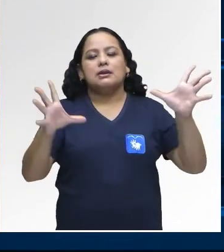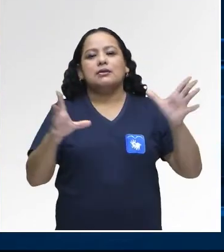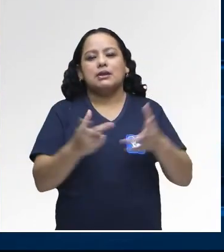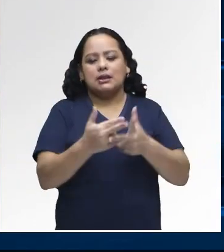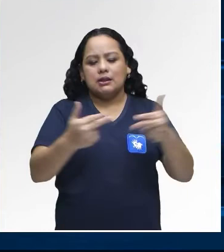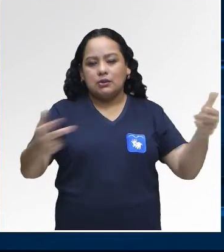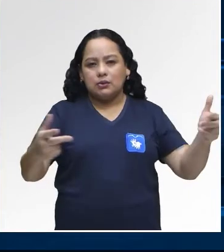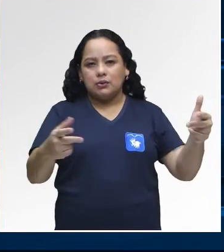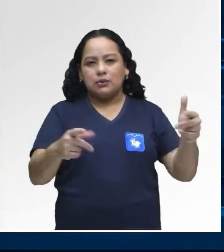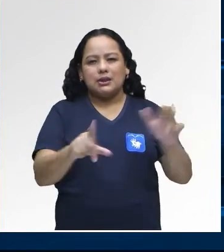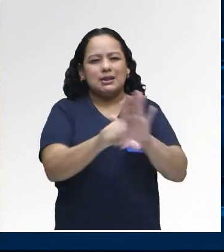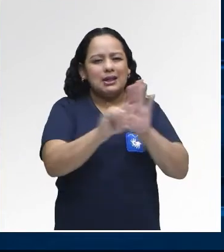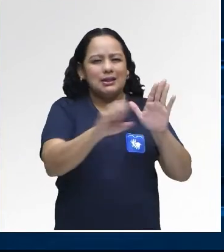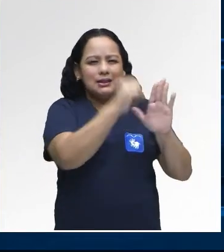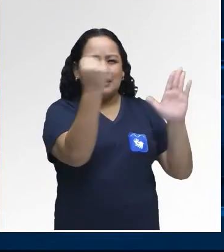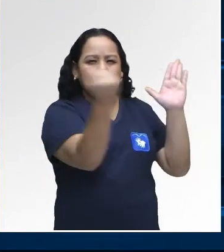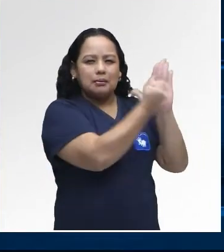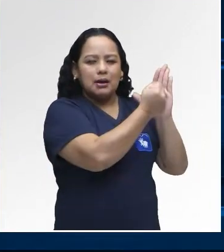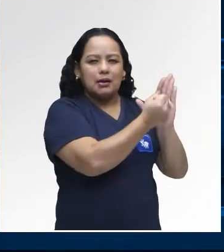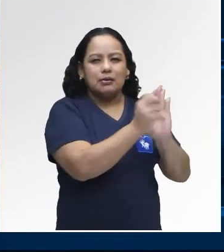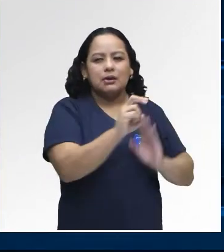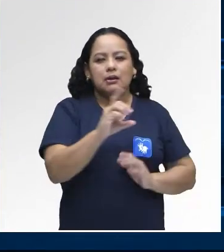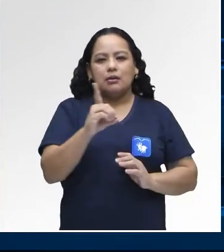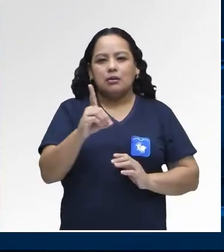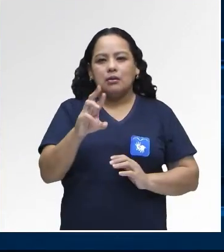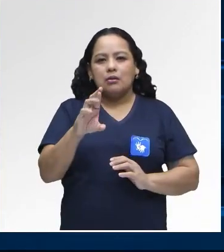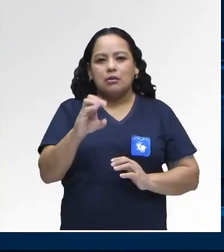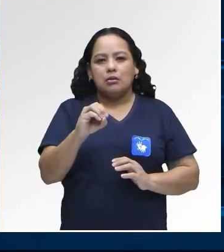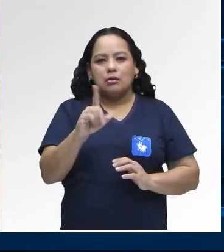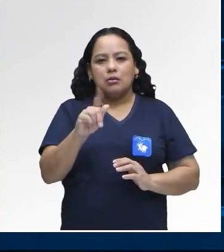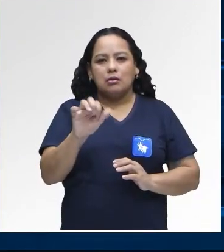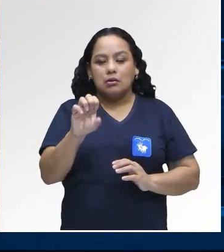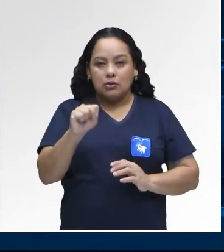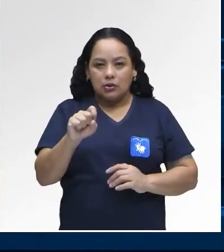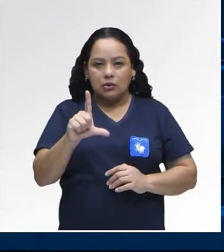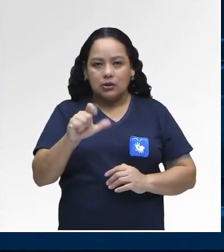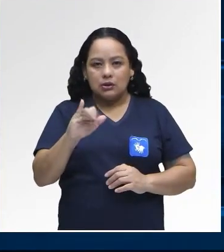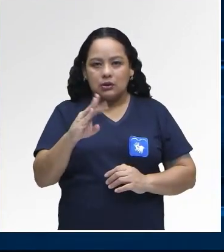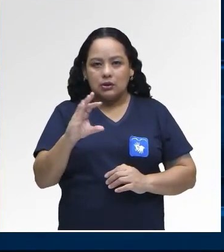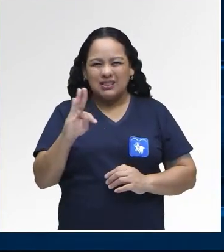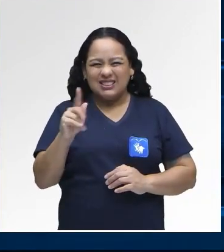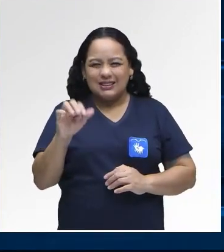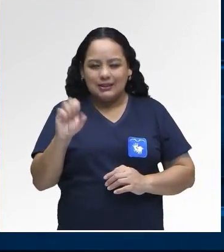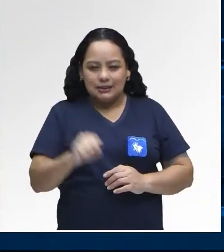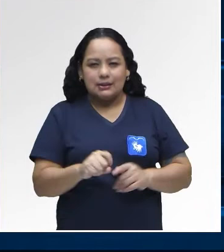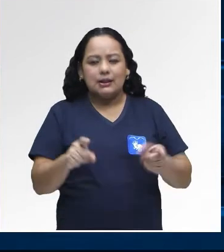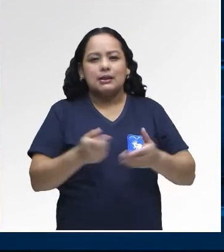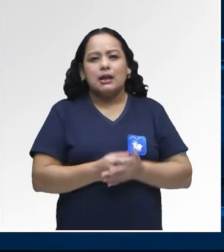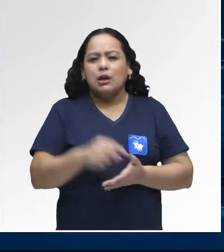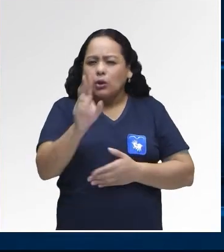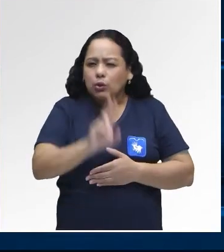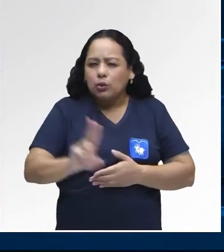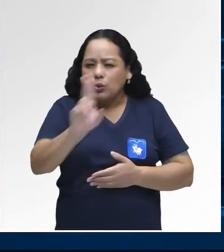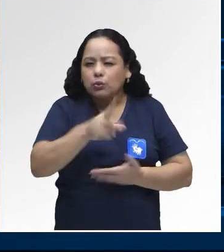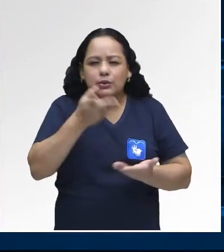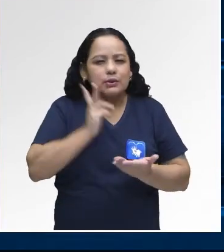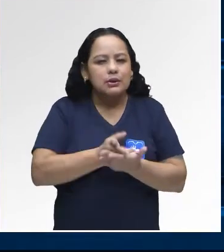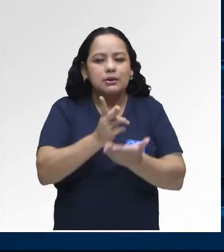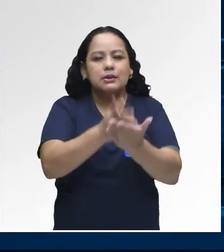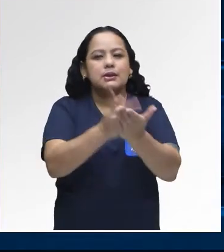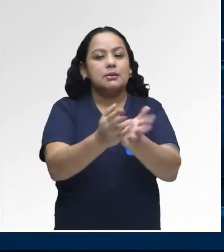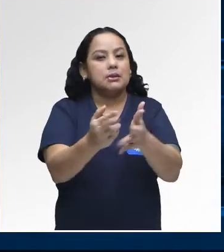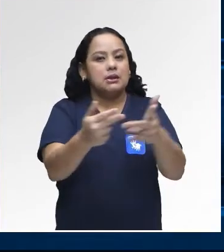essas drogas que podem ser comercializadas. Mas vimos aí que o excesso de drogas, dessas drogas, podem